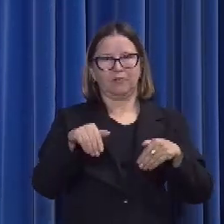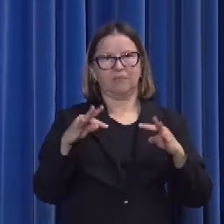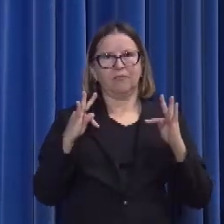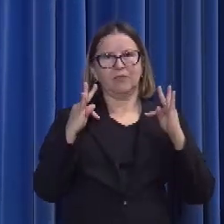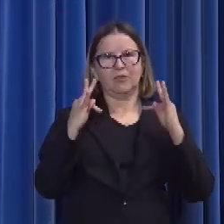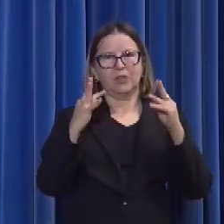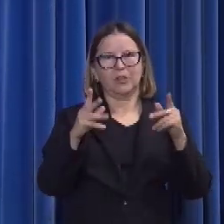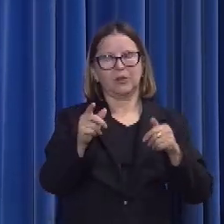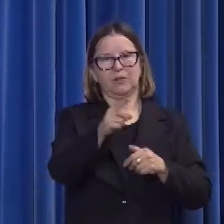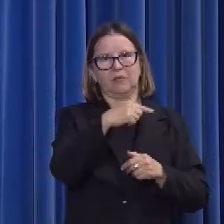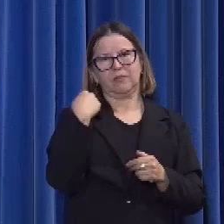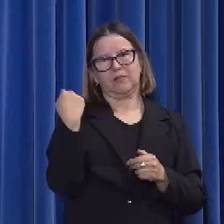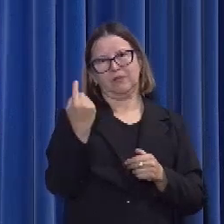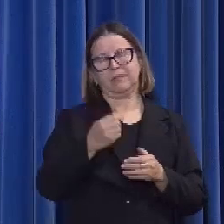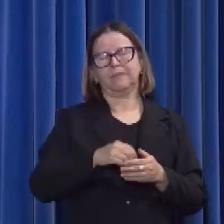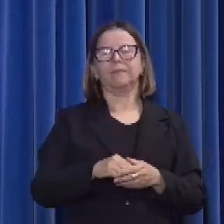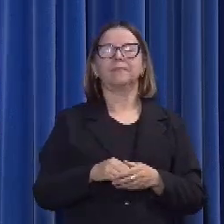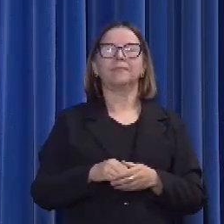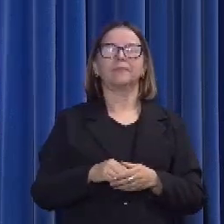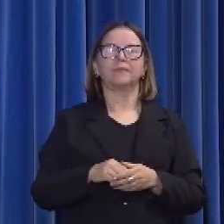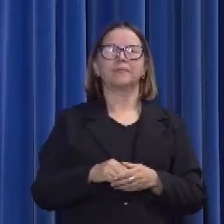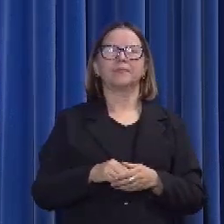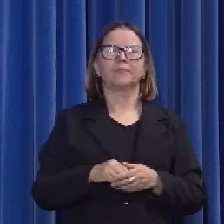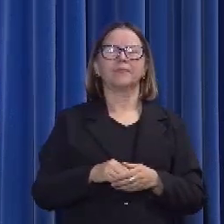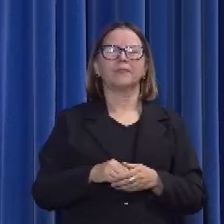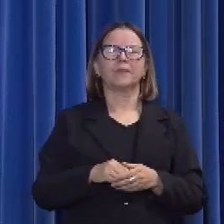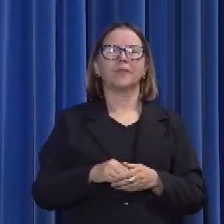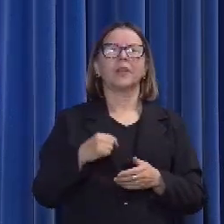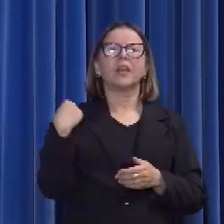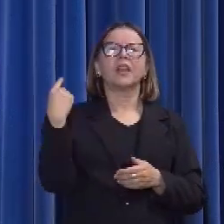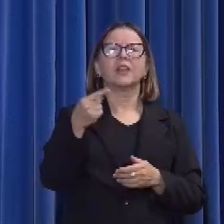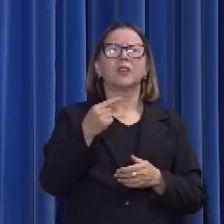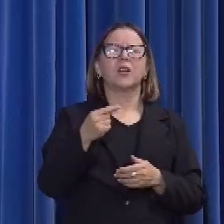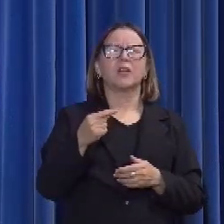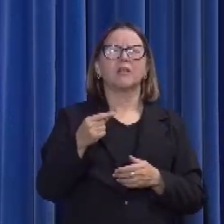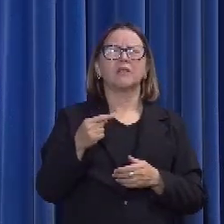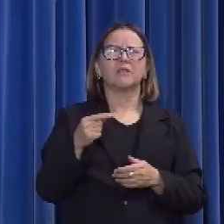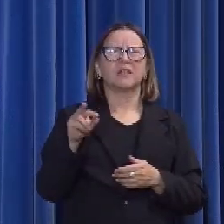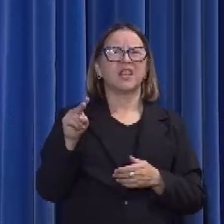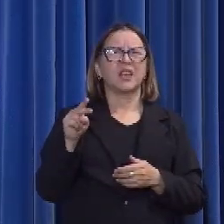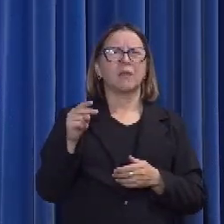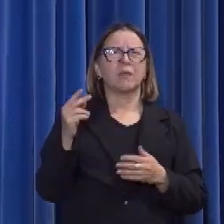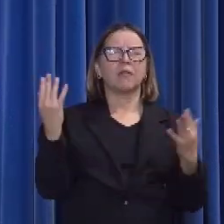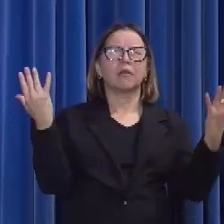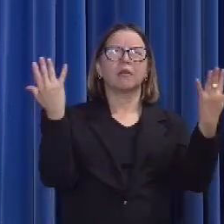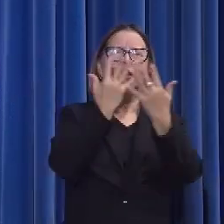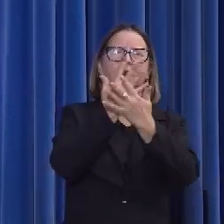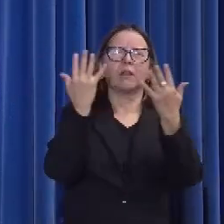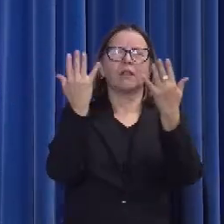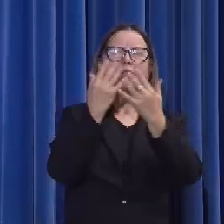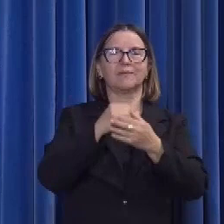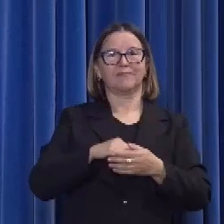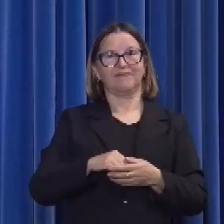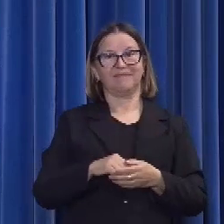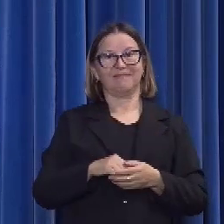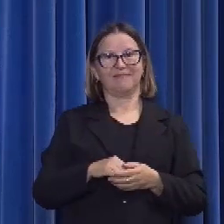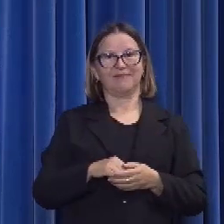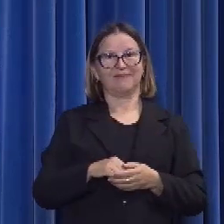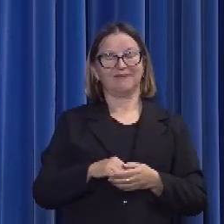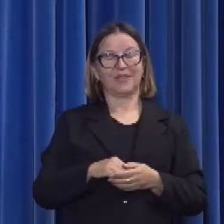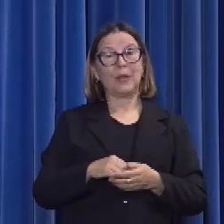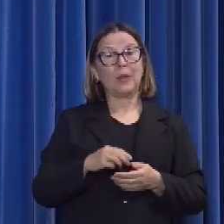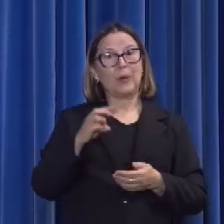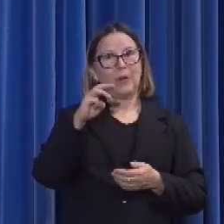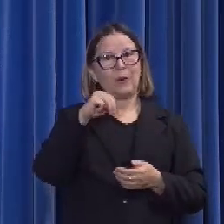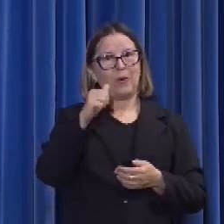Ali é o fim. Então o que nós somos? Nós somos uma neblina. O Márcio chegou ontem de viagem, ontem à noite, o